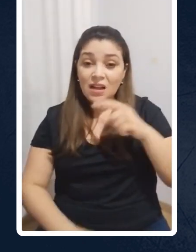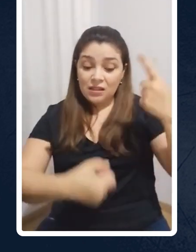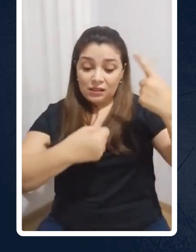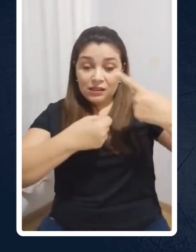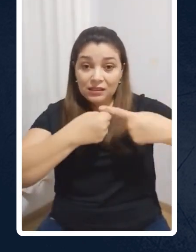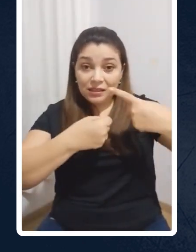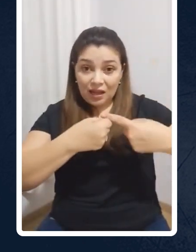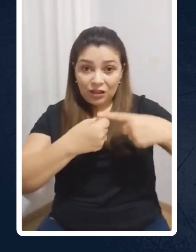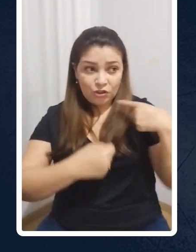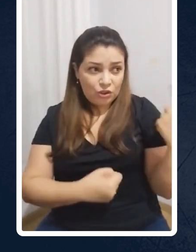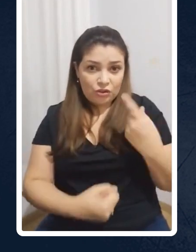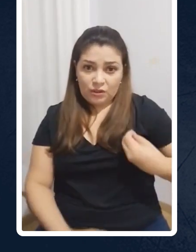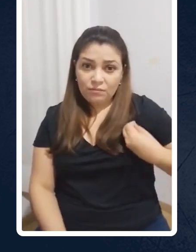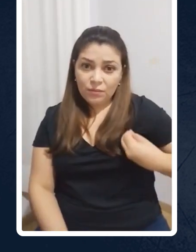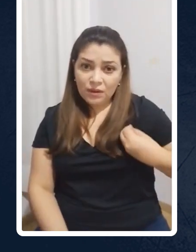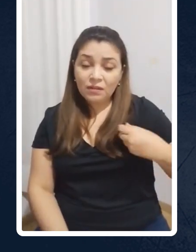estacionamento.